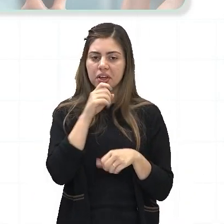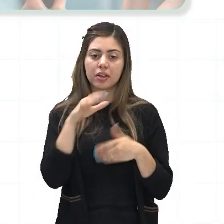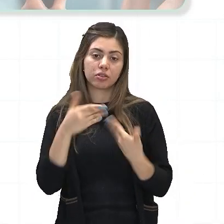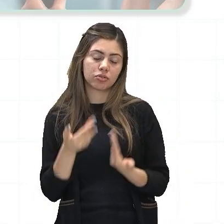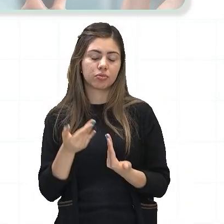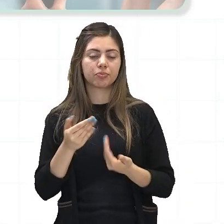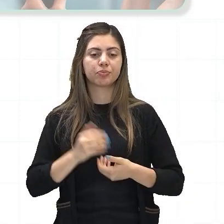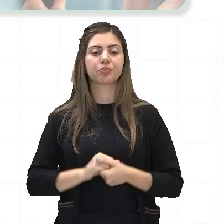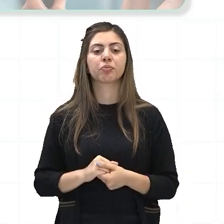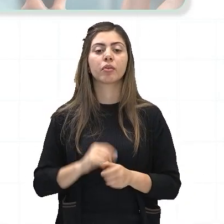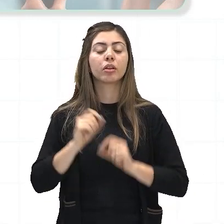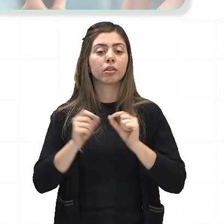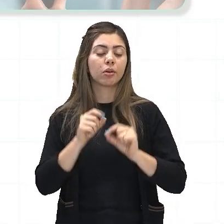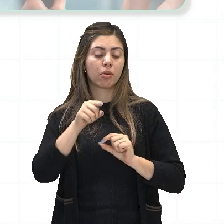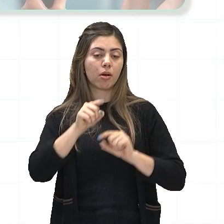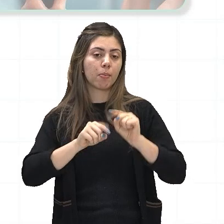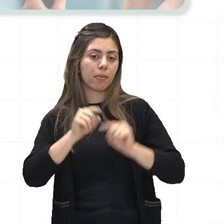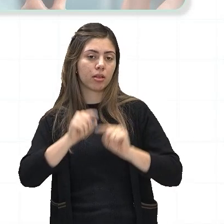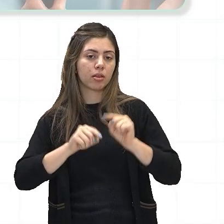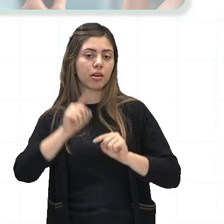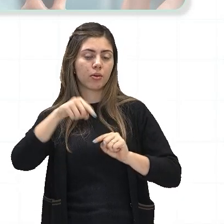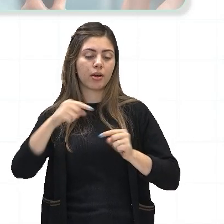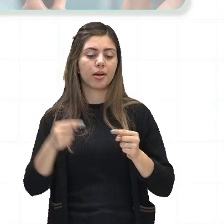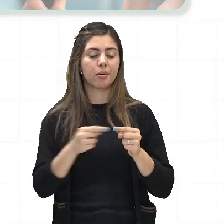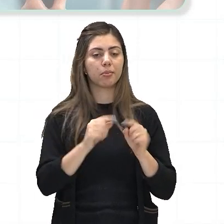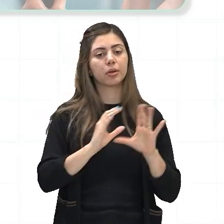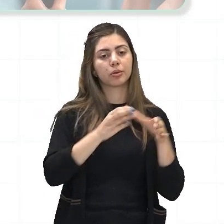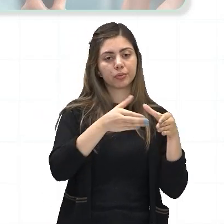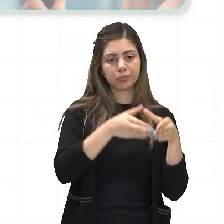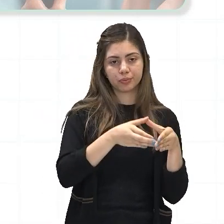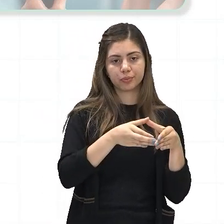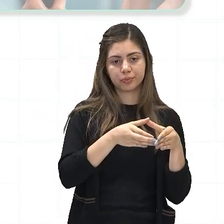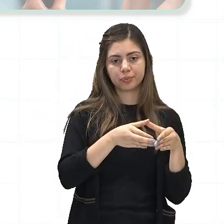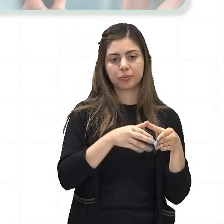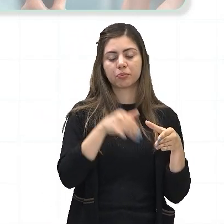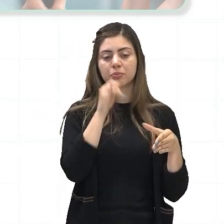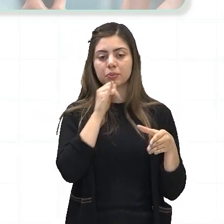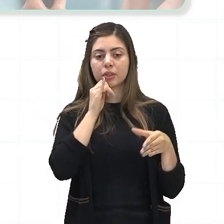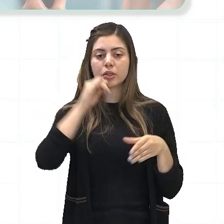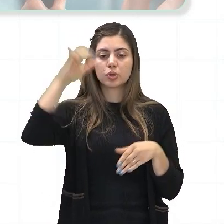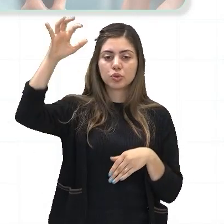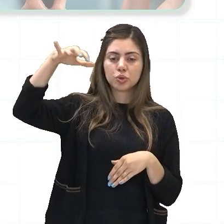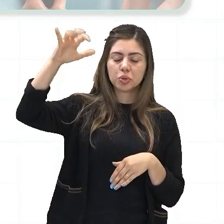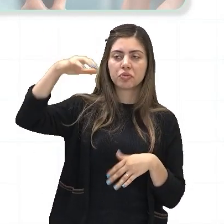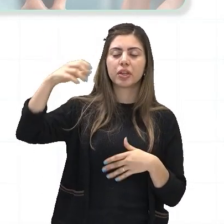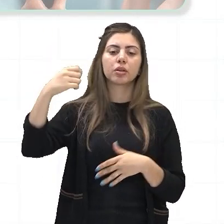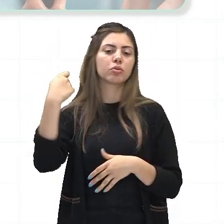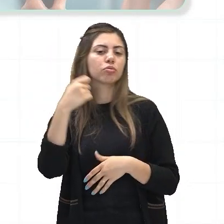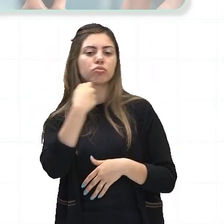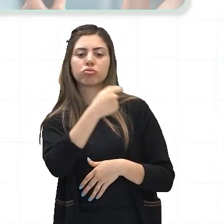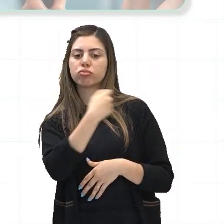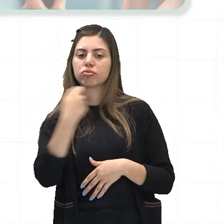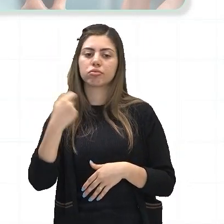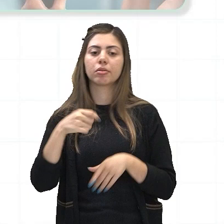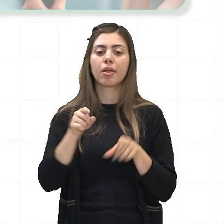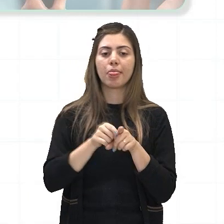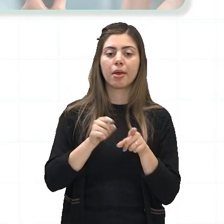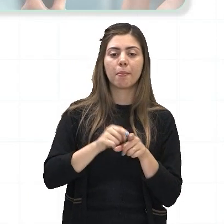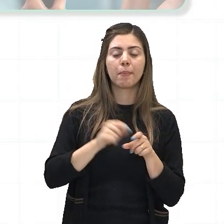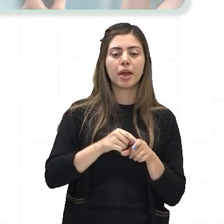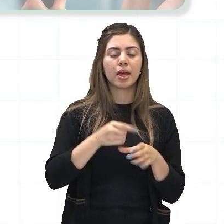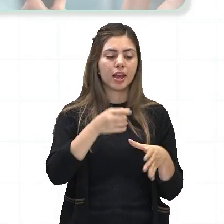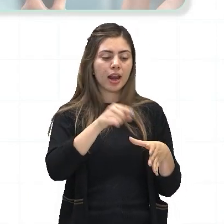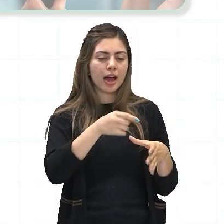já sabe, o aparelho é denominado resistivo. Por exemplo, o chuveiro, o secador de cabelo, a cafeteira elétrica,